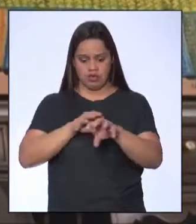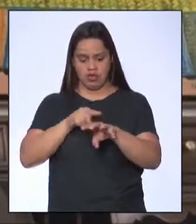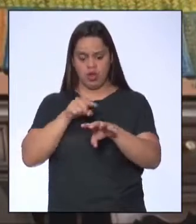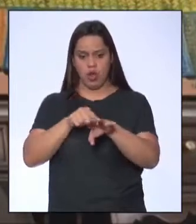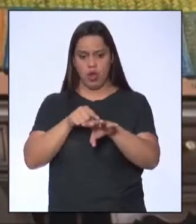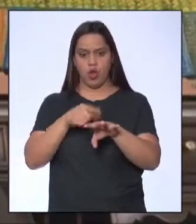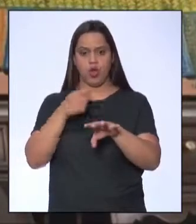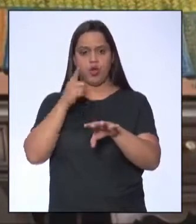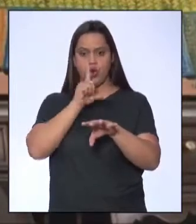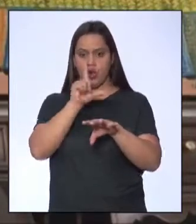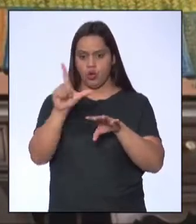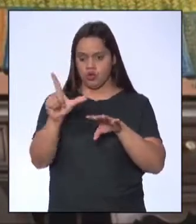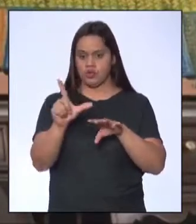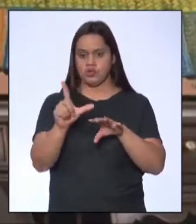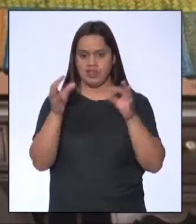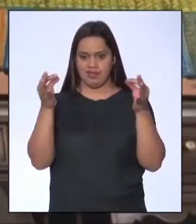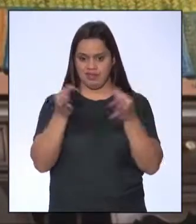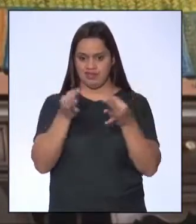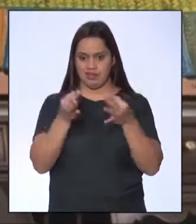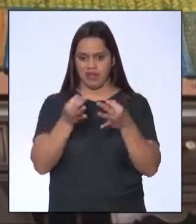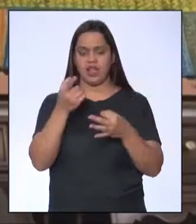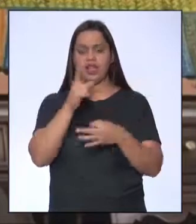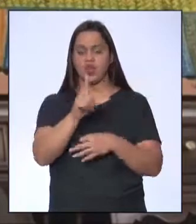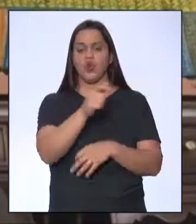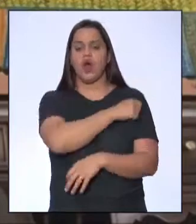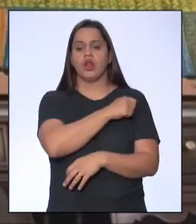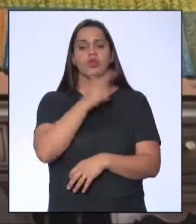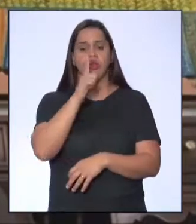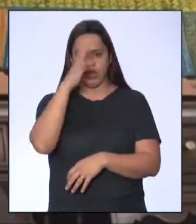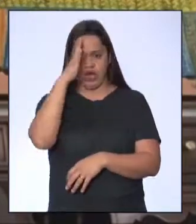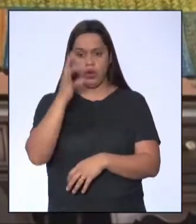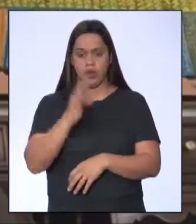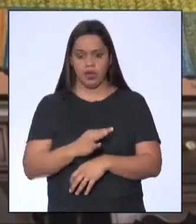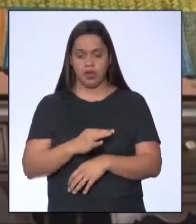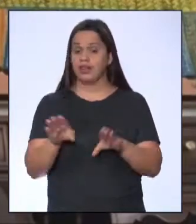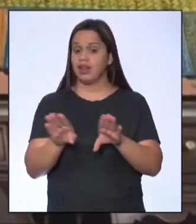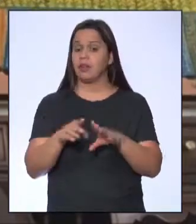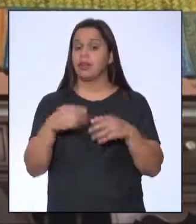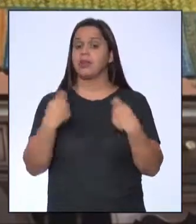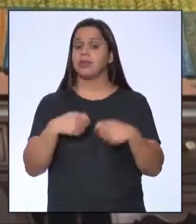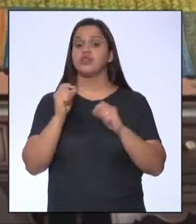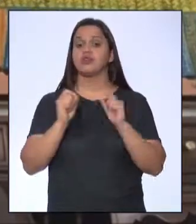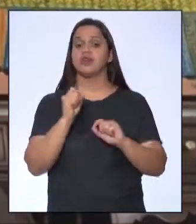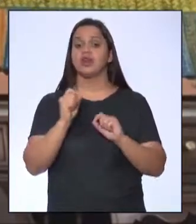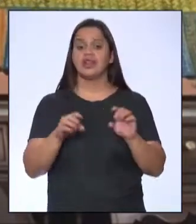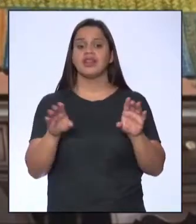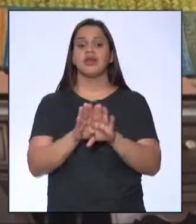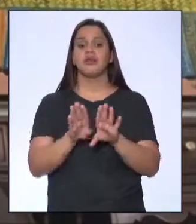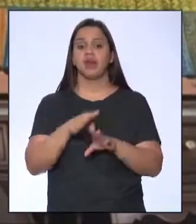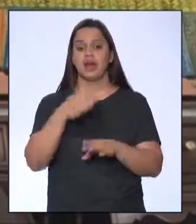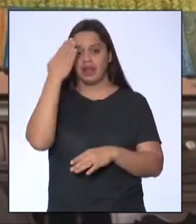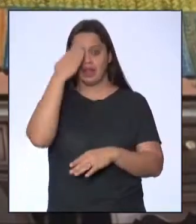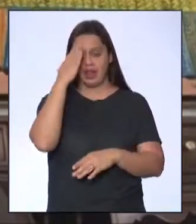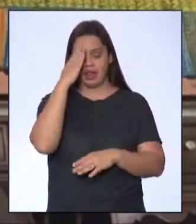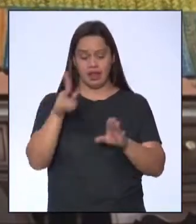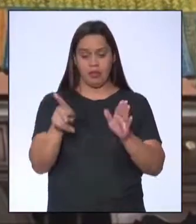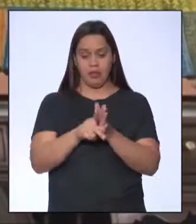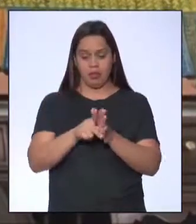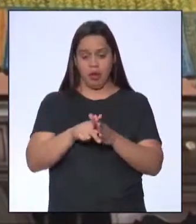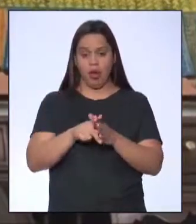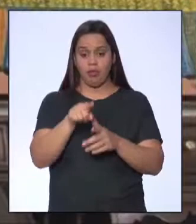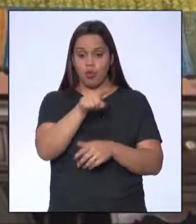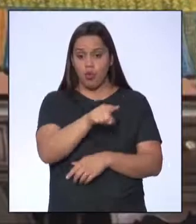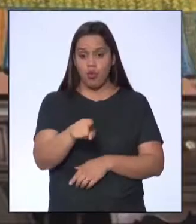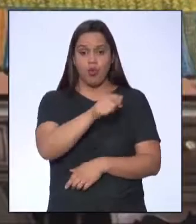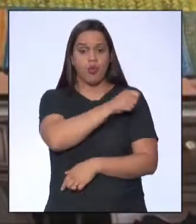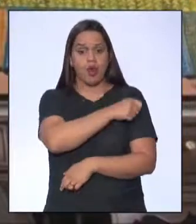seja feita com sucesso, mas você tem que também entender e conhecer quem é o seu público.